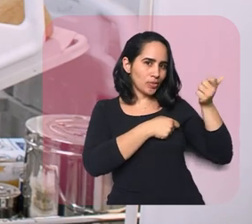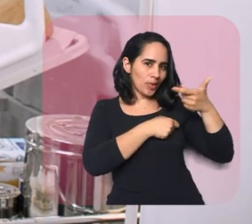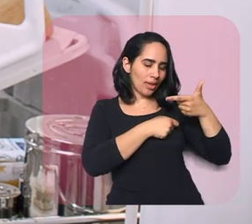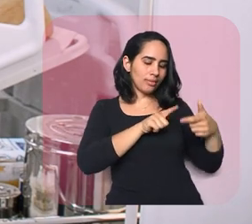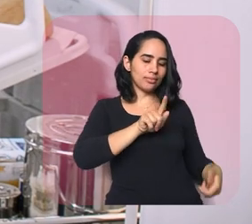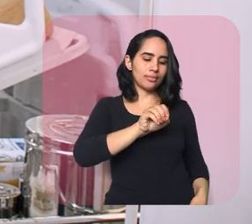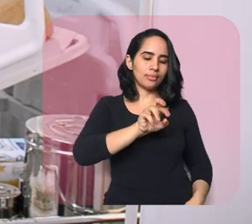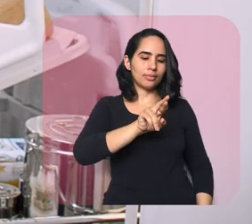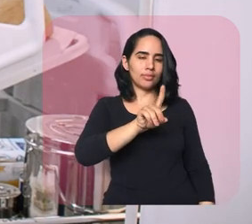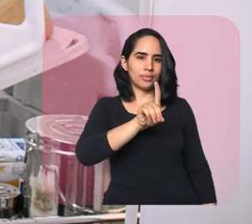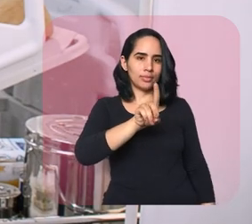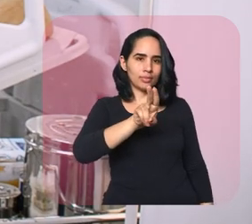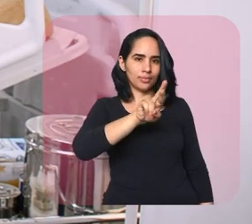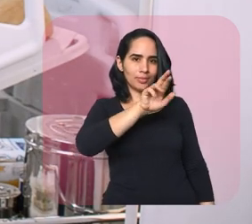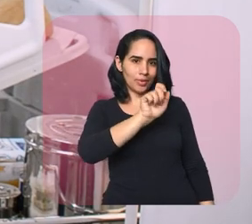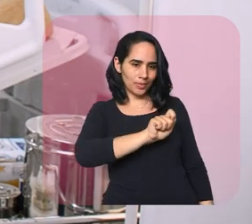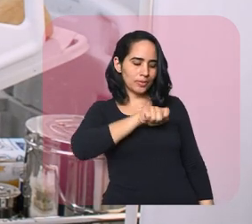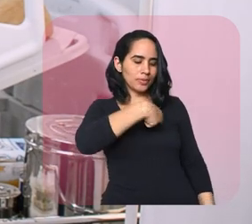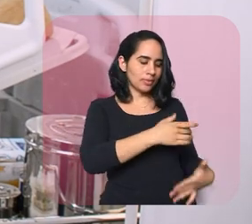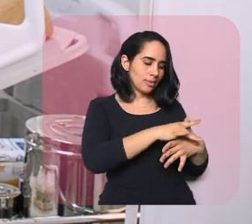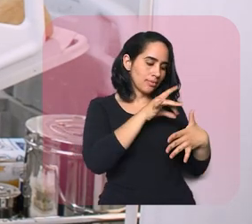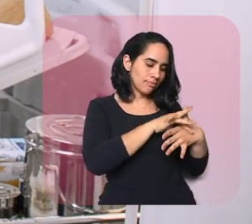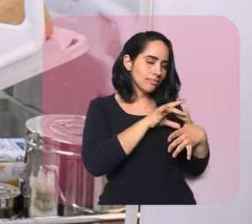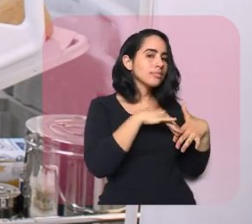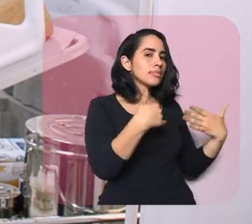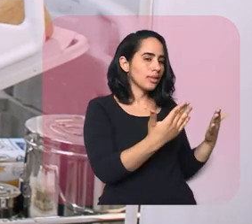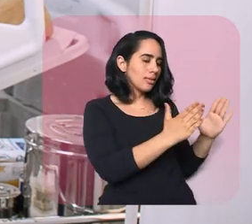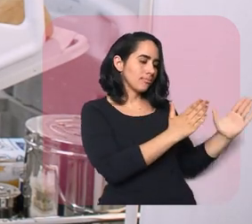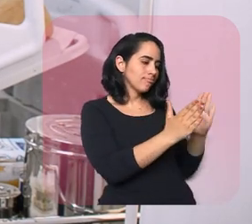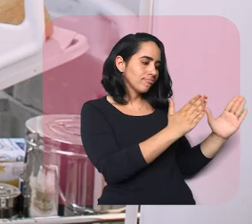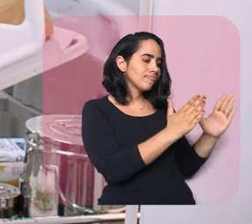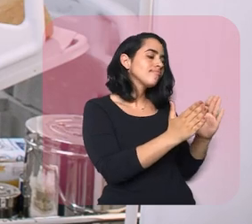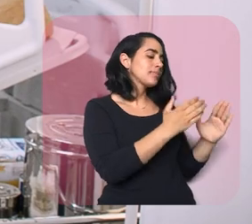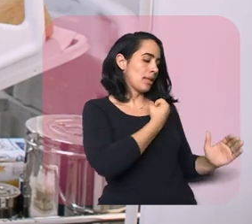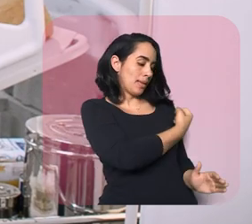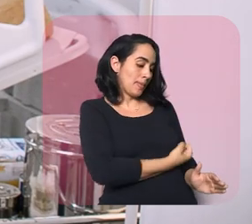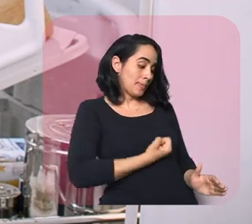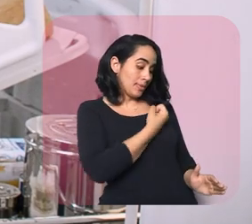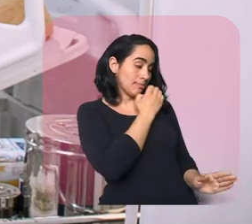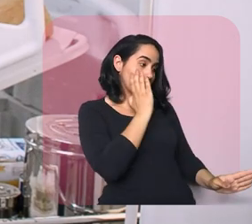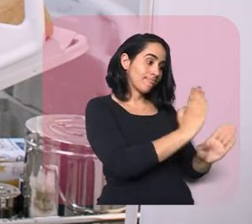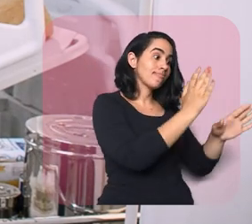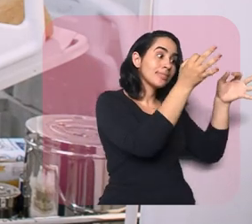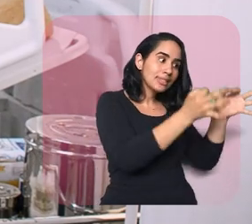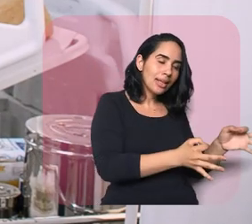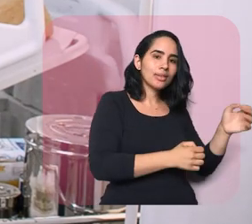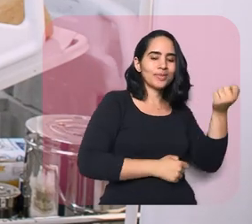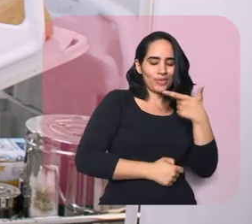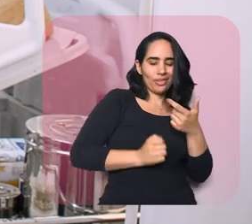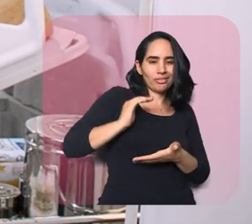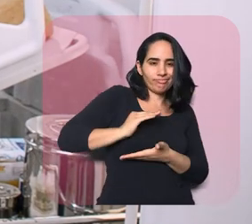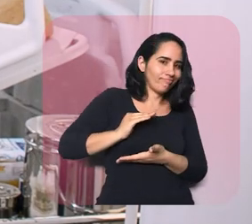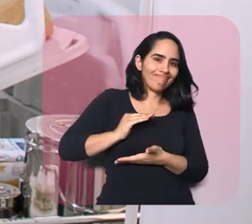ela possui mais tecido glandular do que gordura. Então, nessa faixa etária, a ultrassom ela é mais precisa do